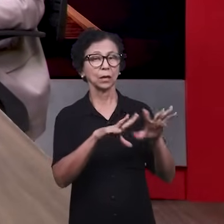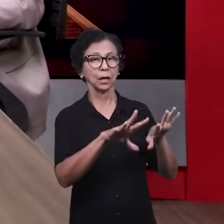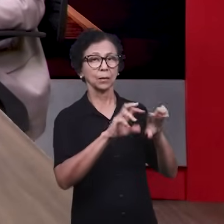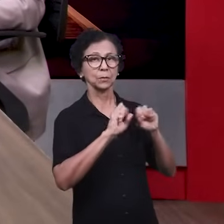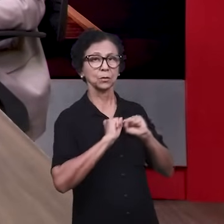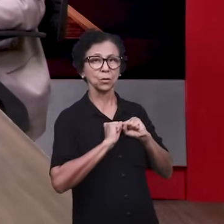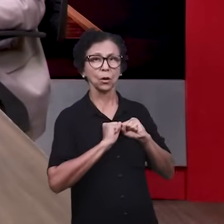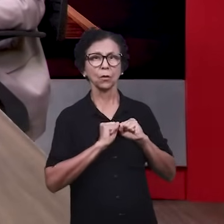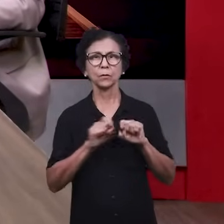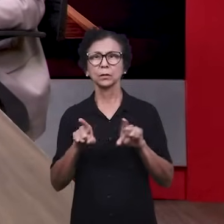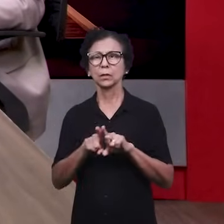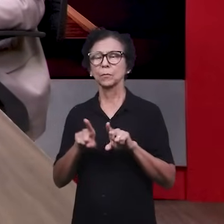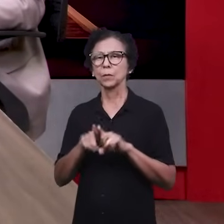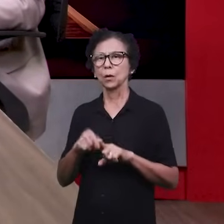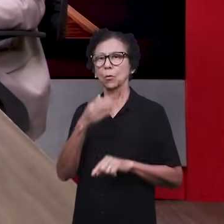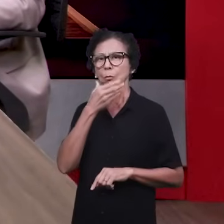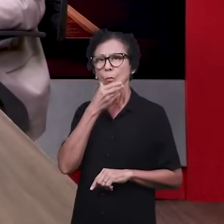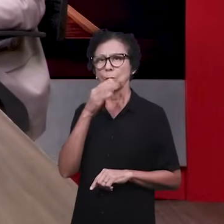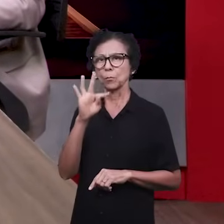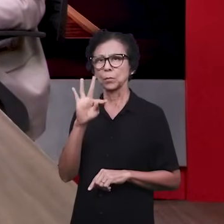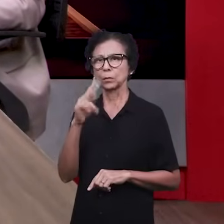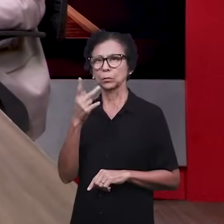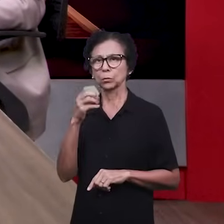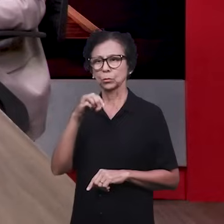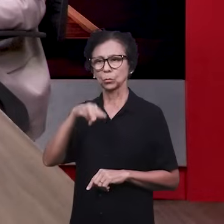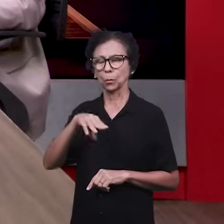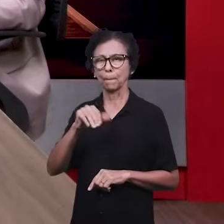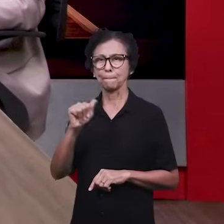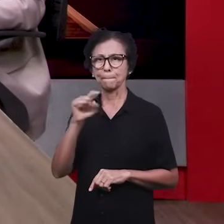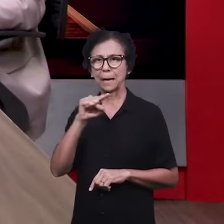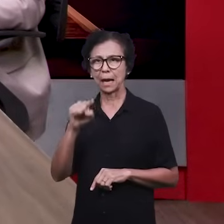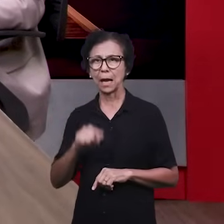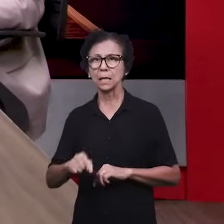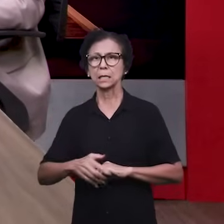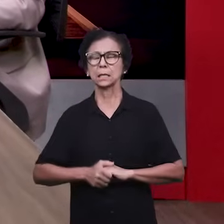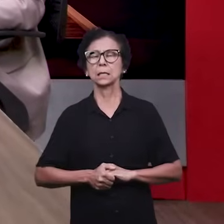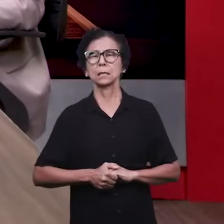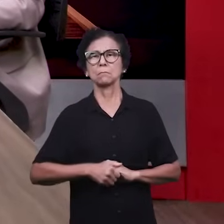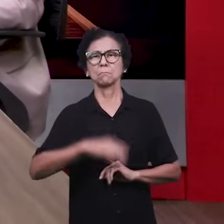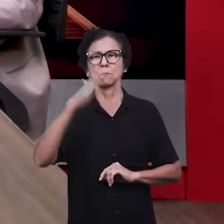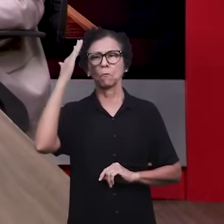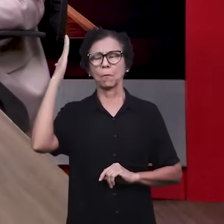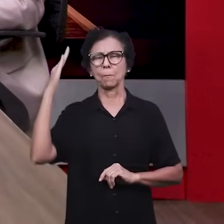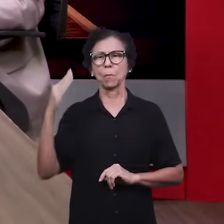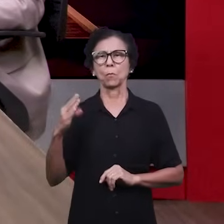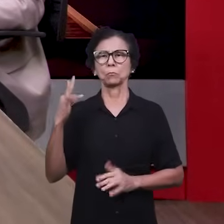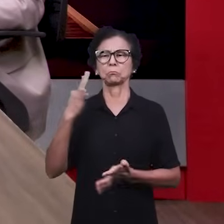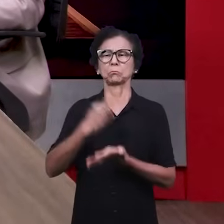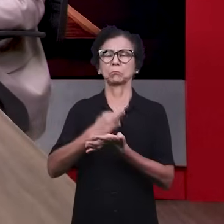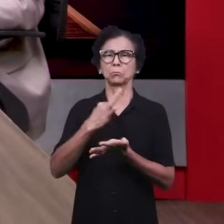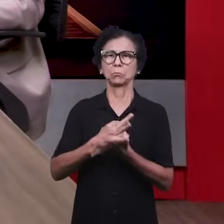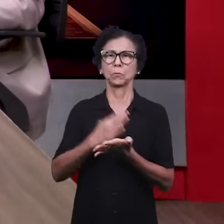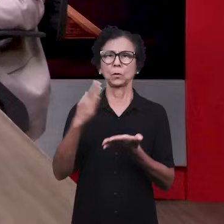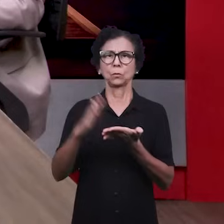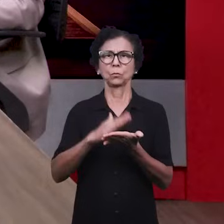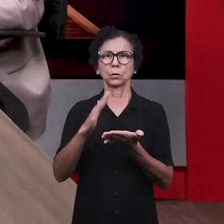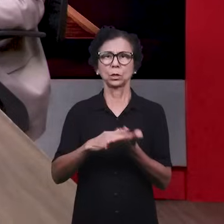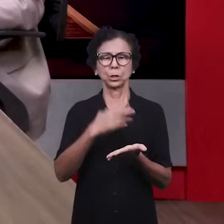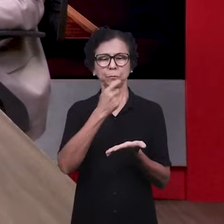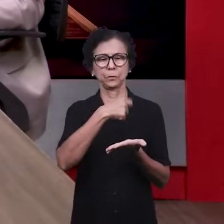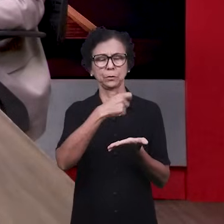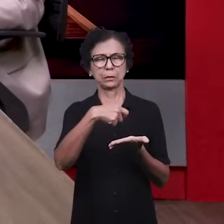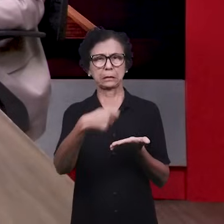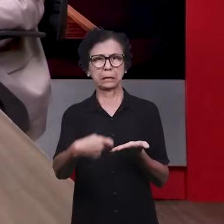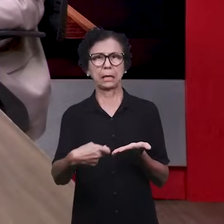de Aquino, né, que é conhecido como um grande teólogo, né, da Idade Média, ele escreve um livro muito vasto,